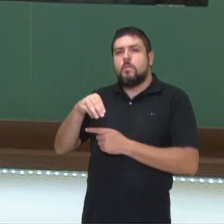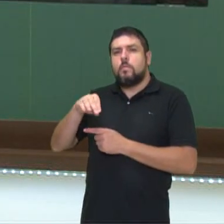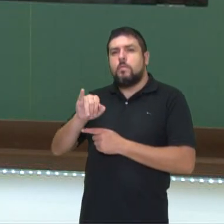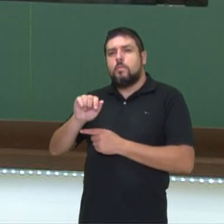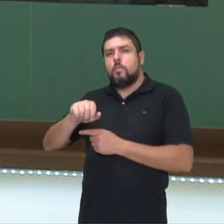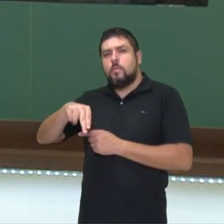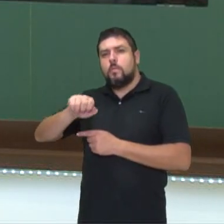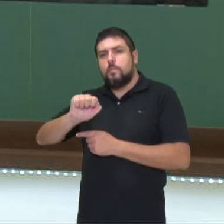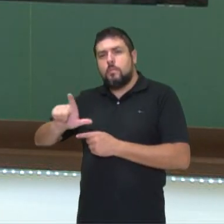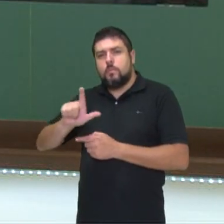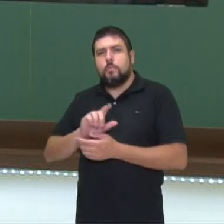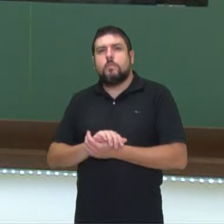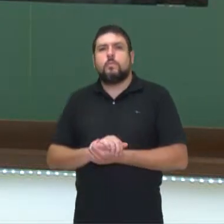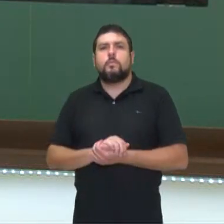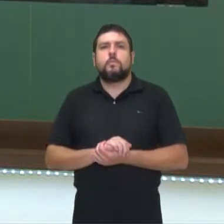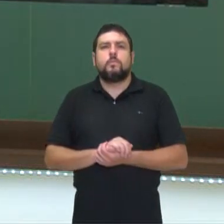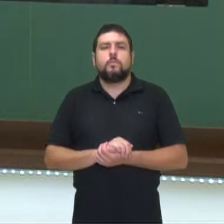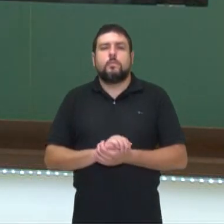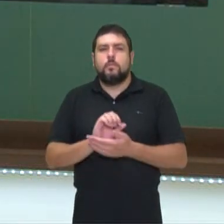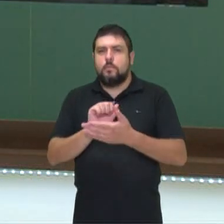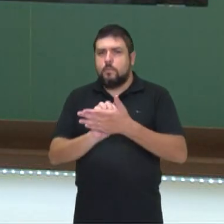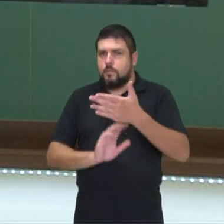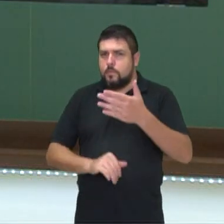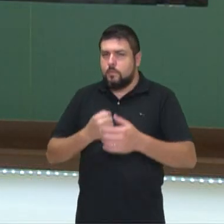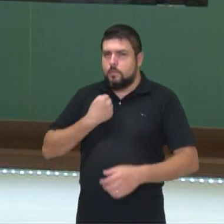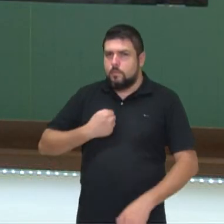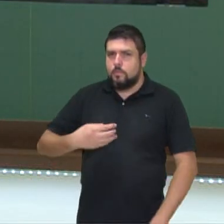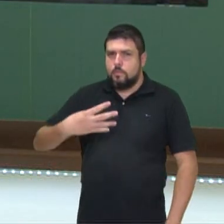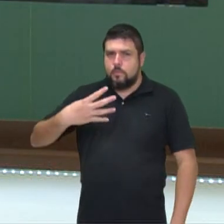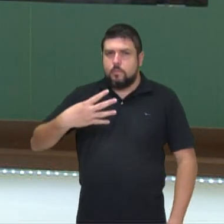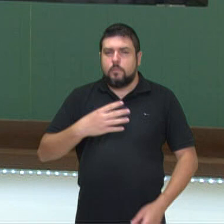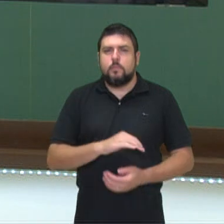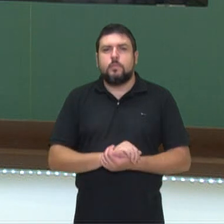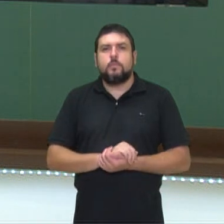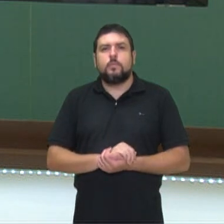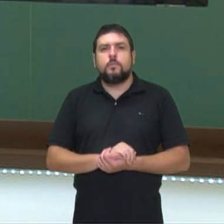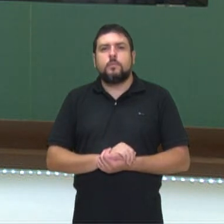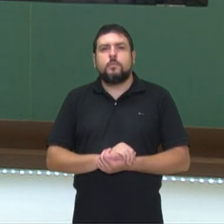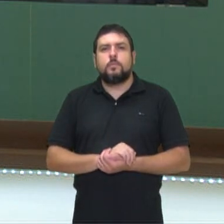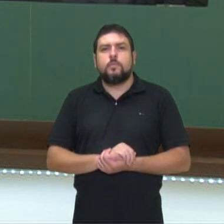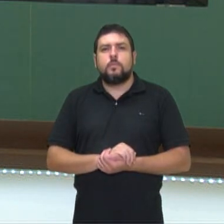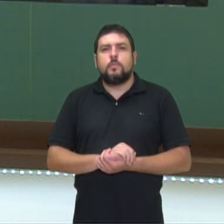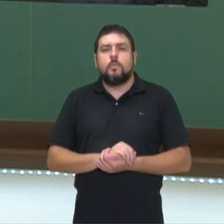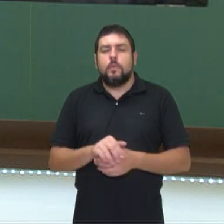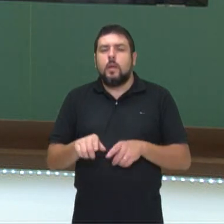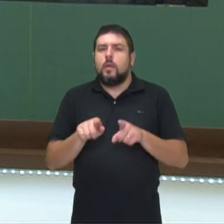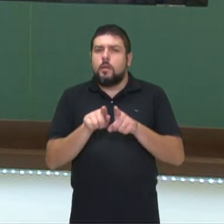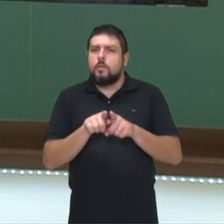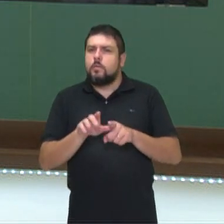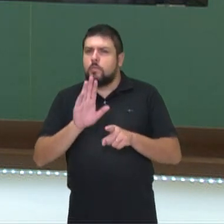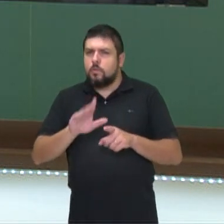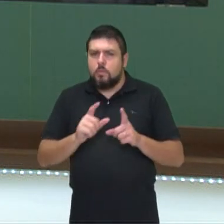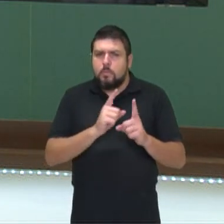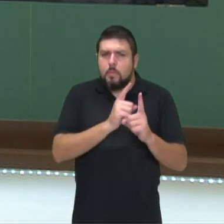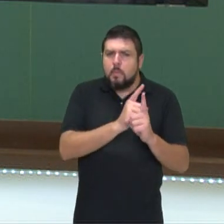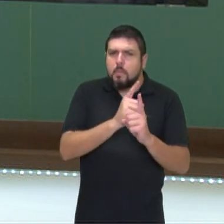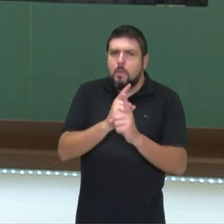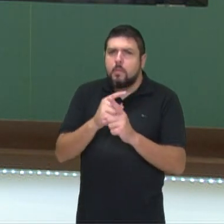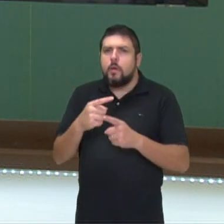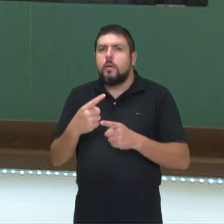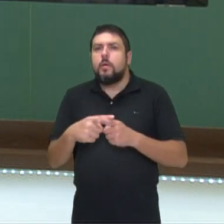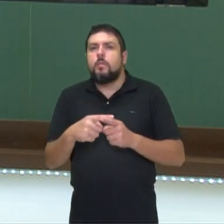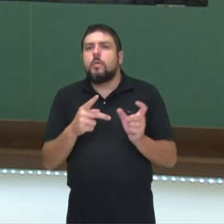objeto. Exercício número 4. Classificamos ali, encontramos e justificamos por que era predicado o